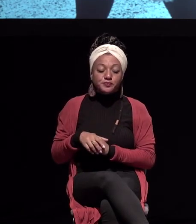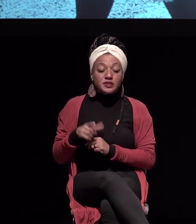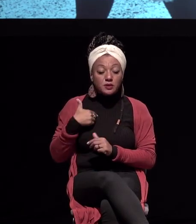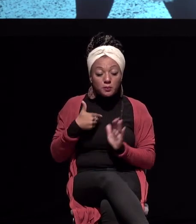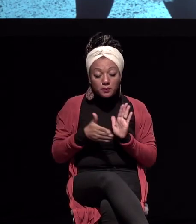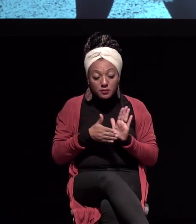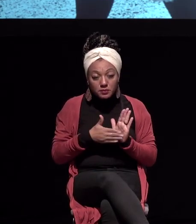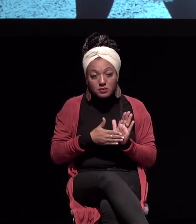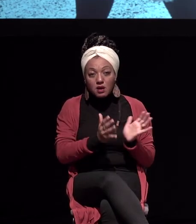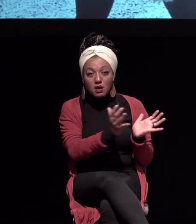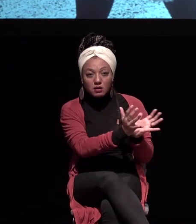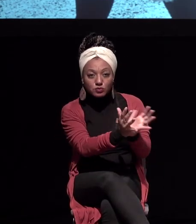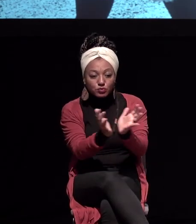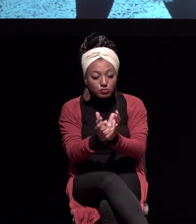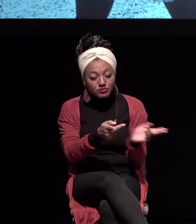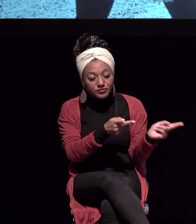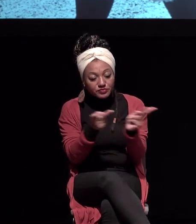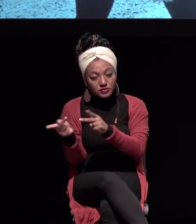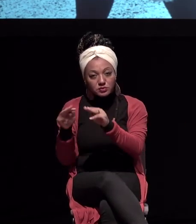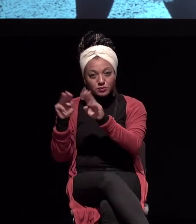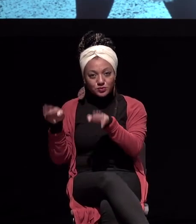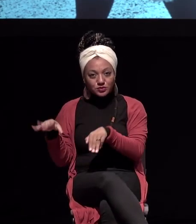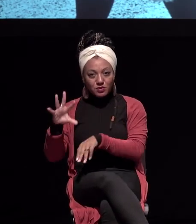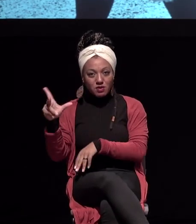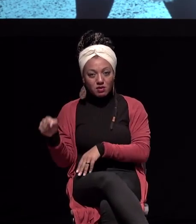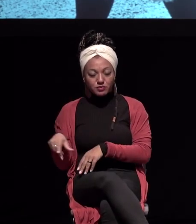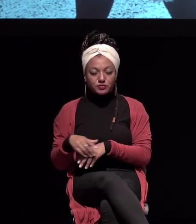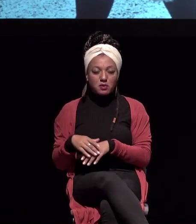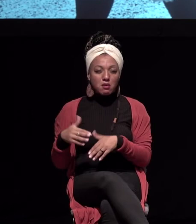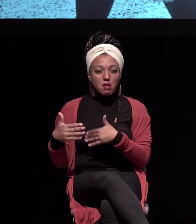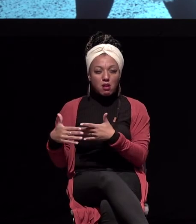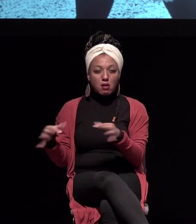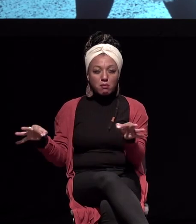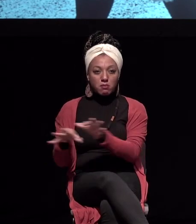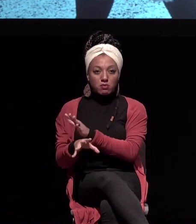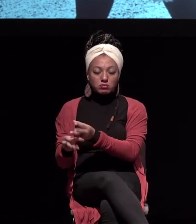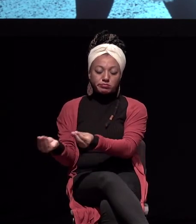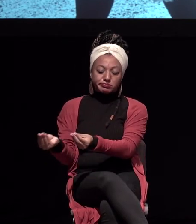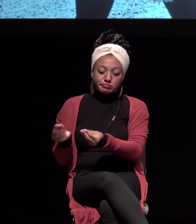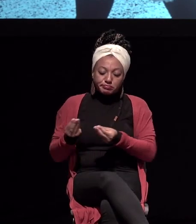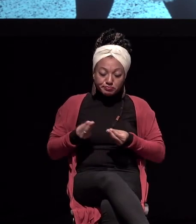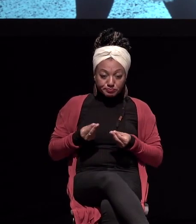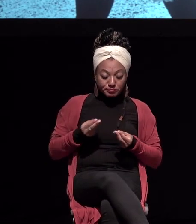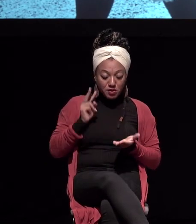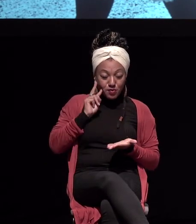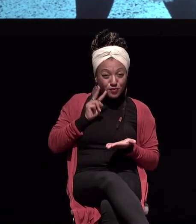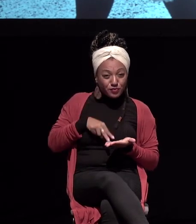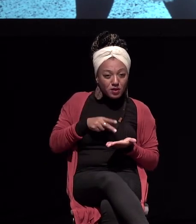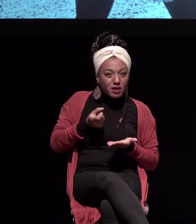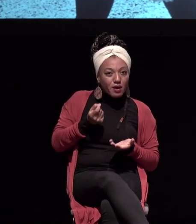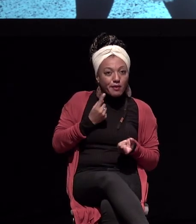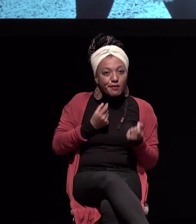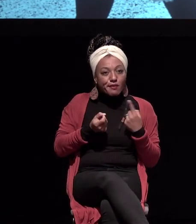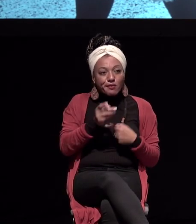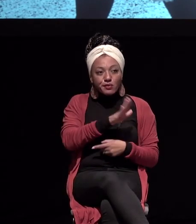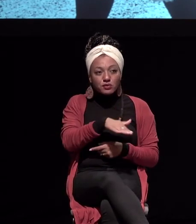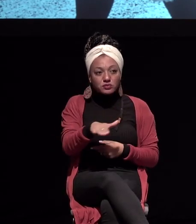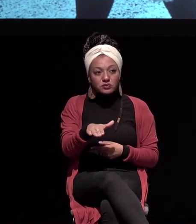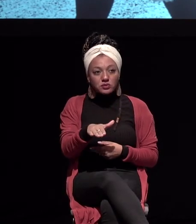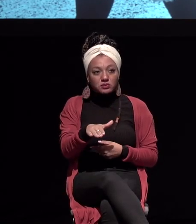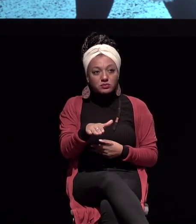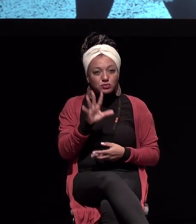acompanhei, eles marcaram e foram. E eu me surpreendi no relatório de alguns deles que trouxe,